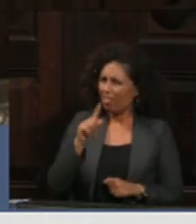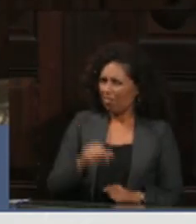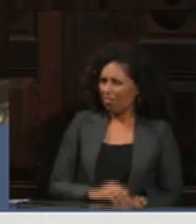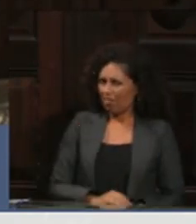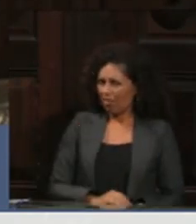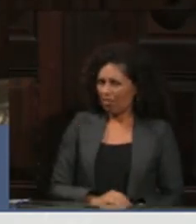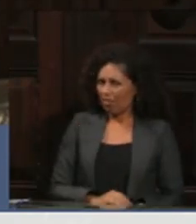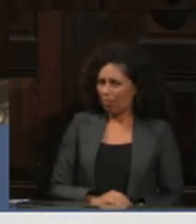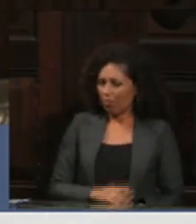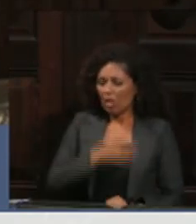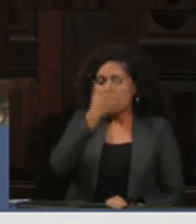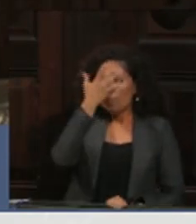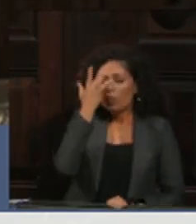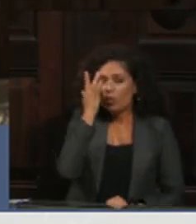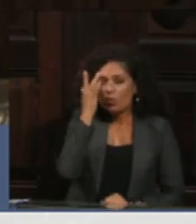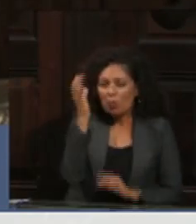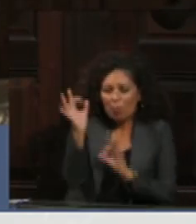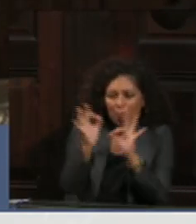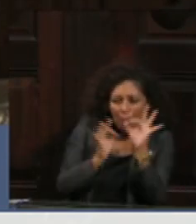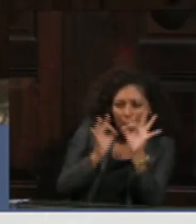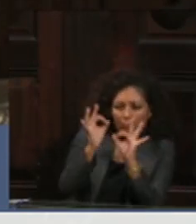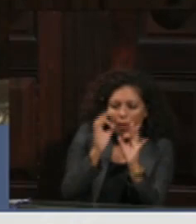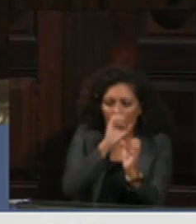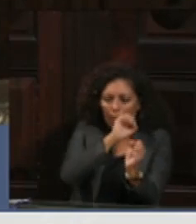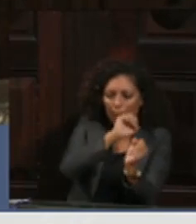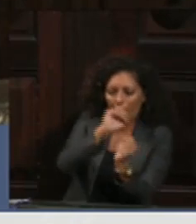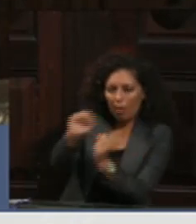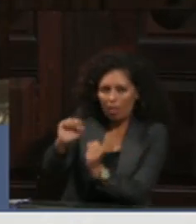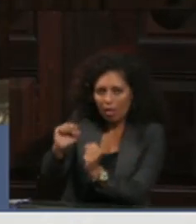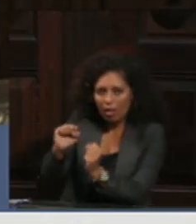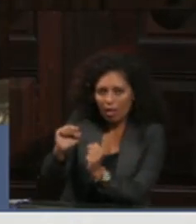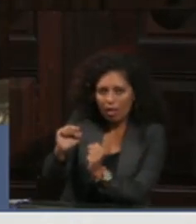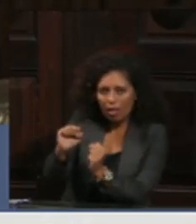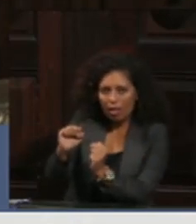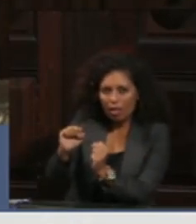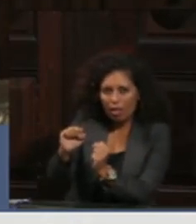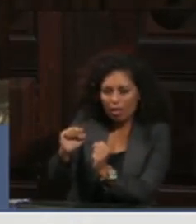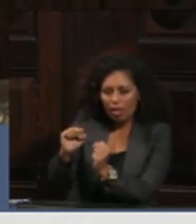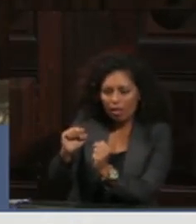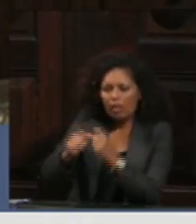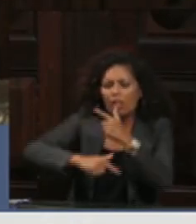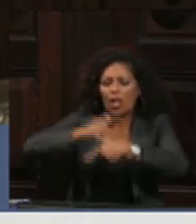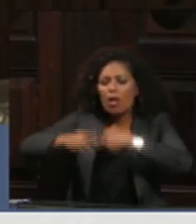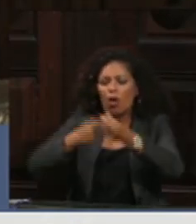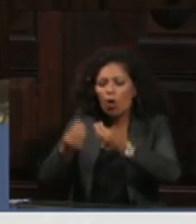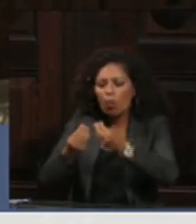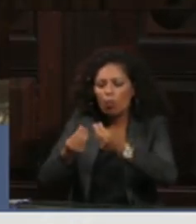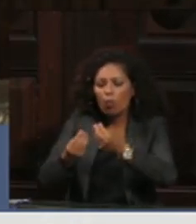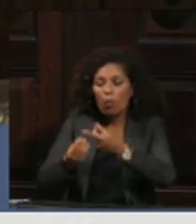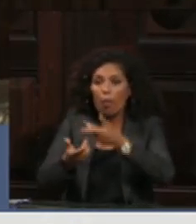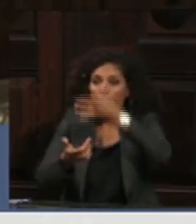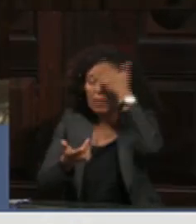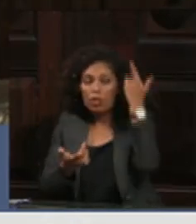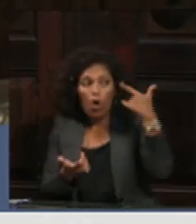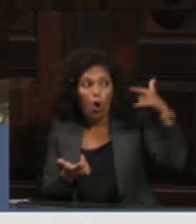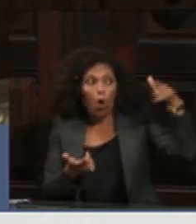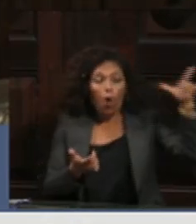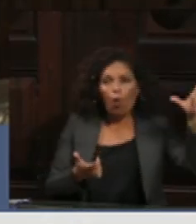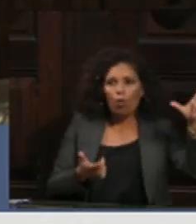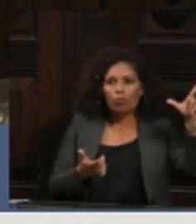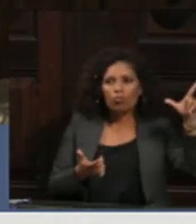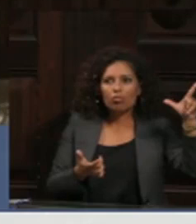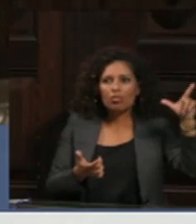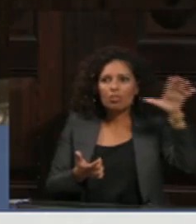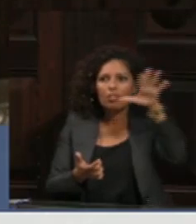sob pecúnia, isto é, sob pagamento, que pode ser em dinheiro,